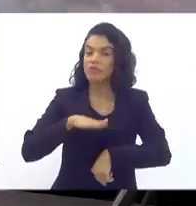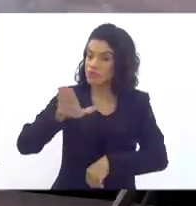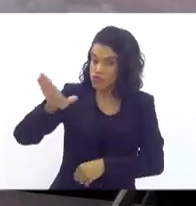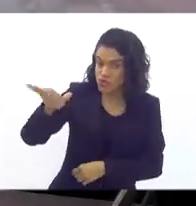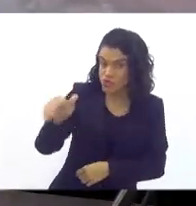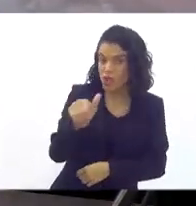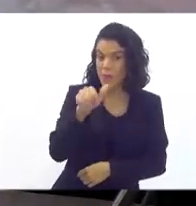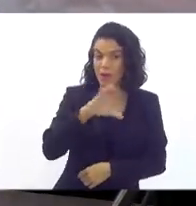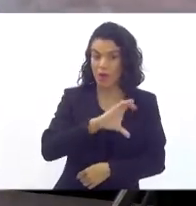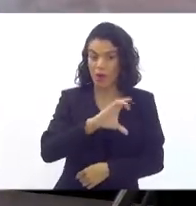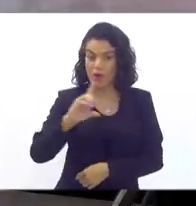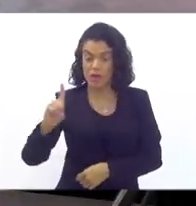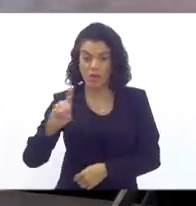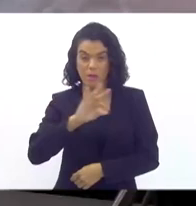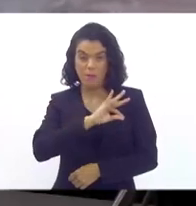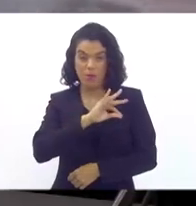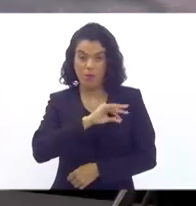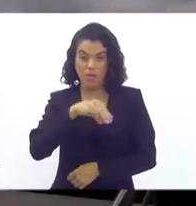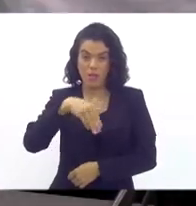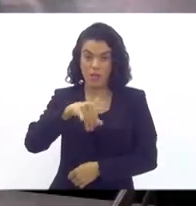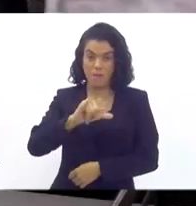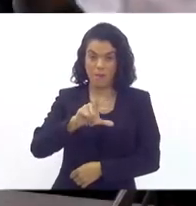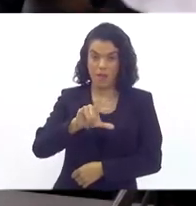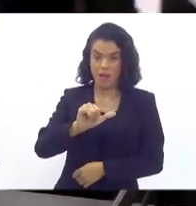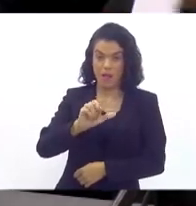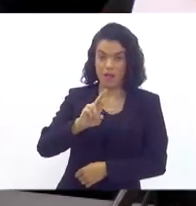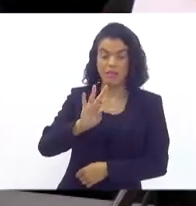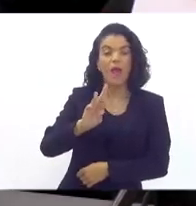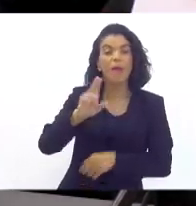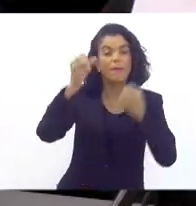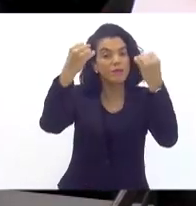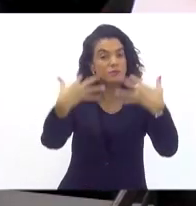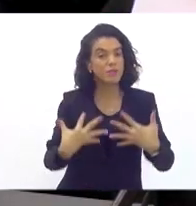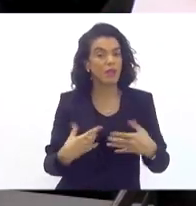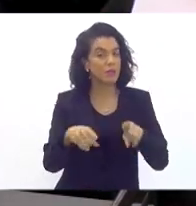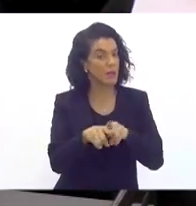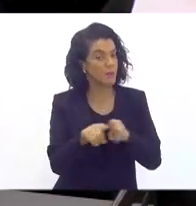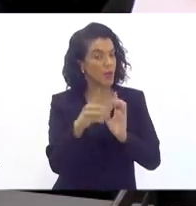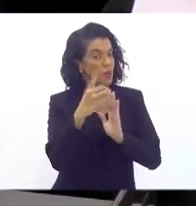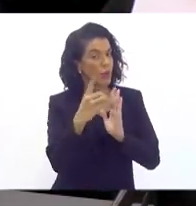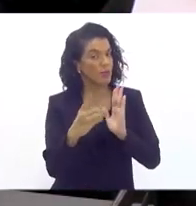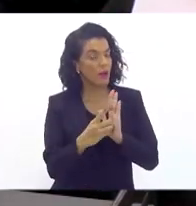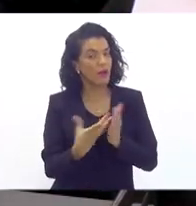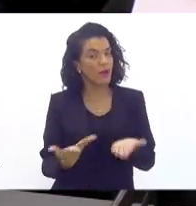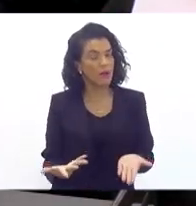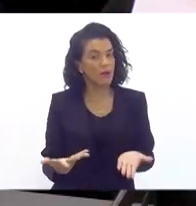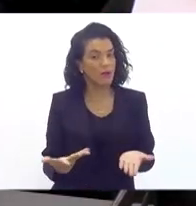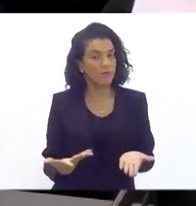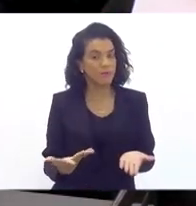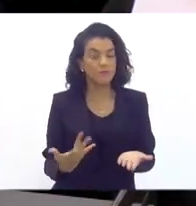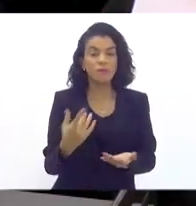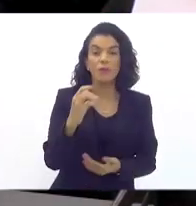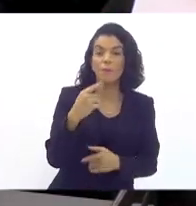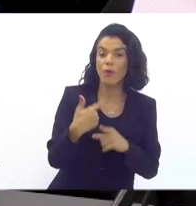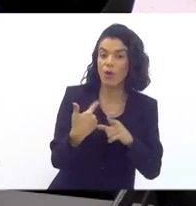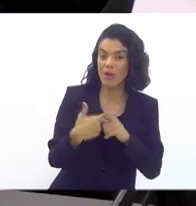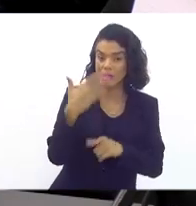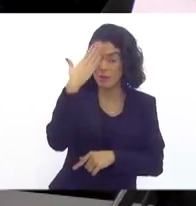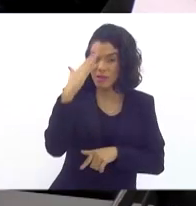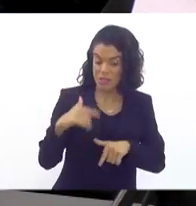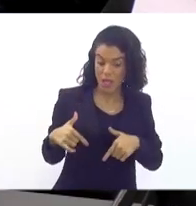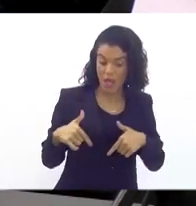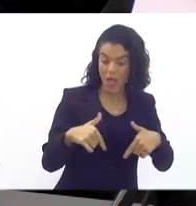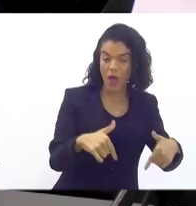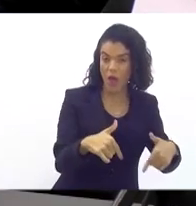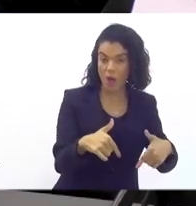a coordenação da polícia militar para esclarecer e chame o Detran é preciso saber se essas operações tem